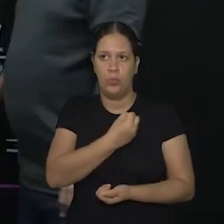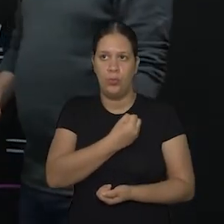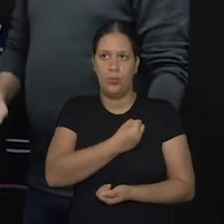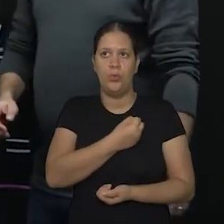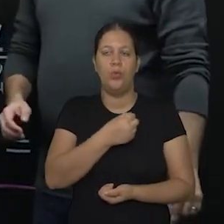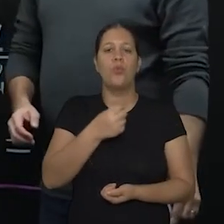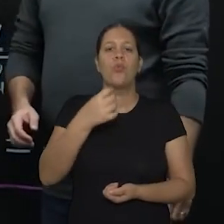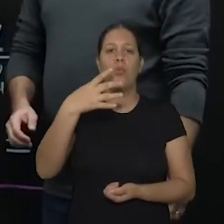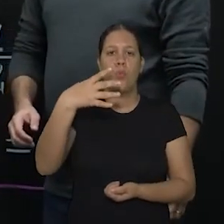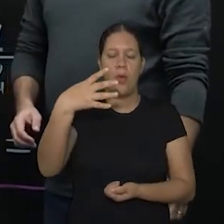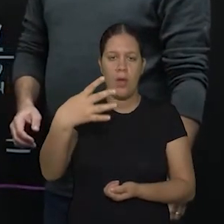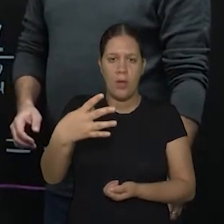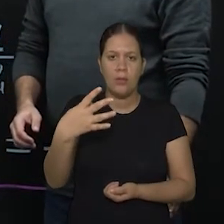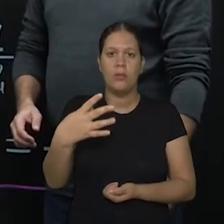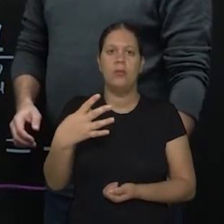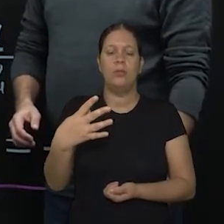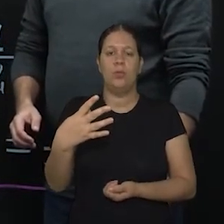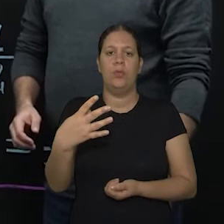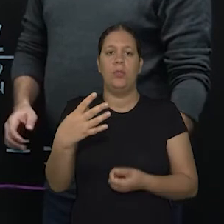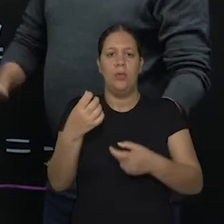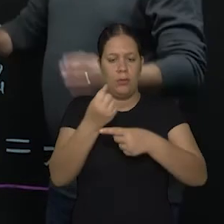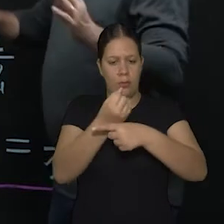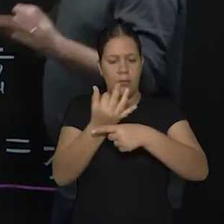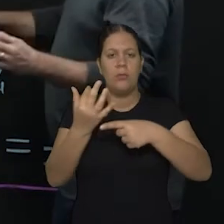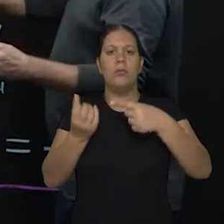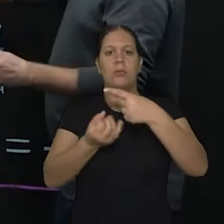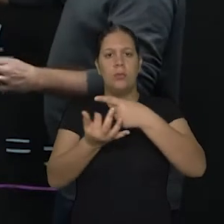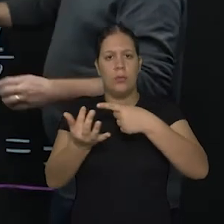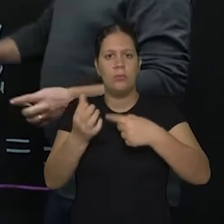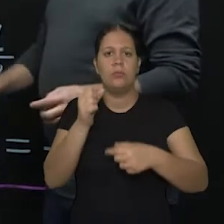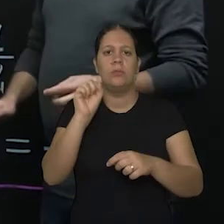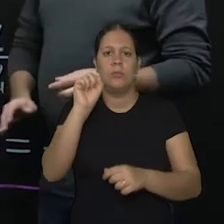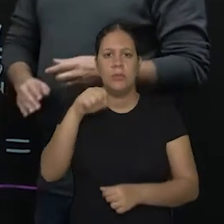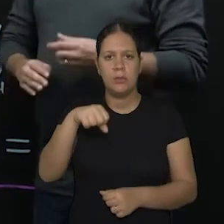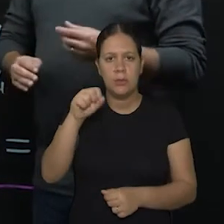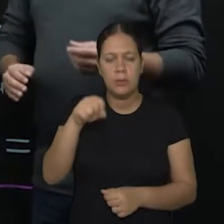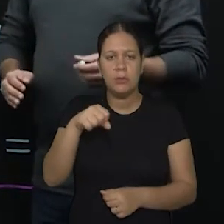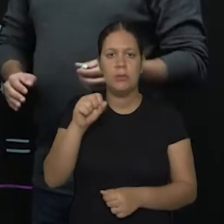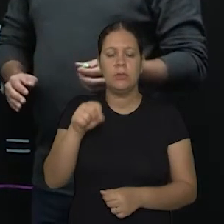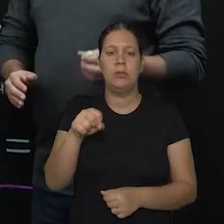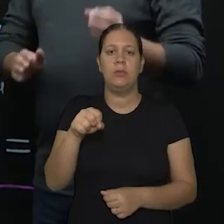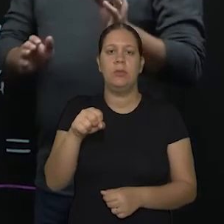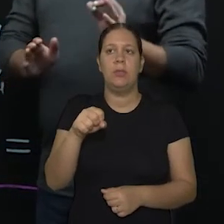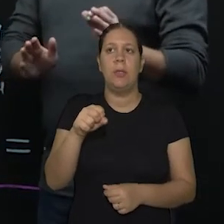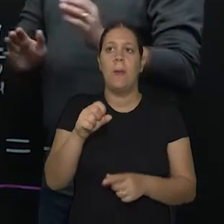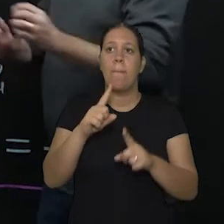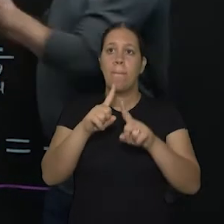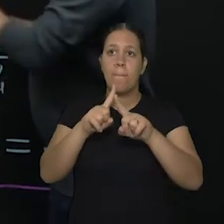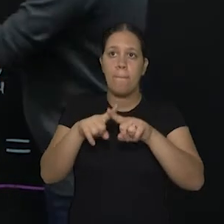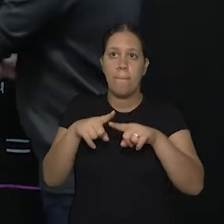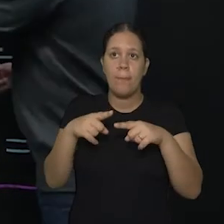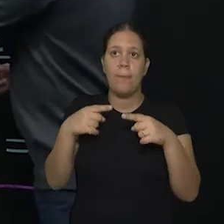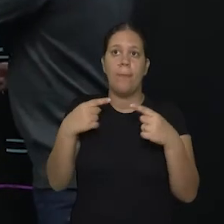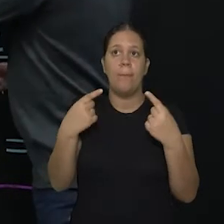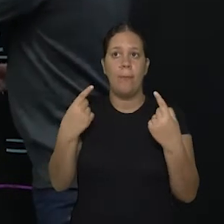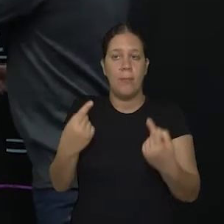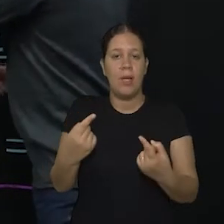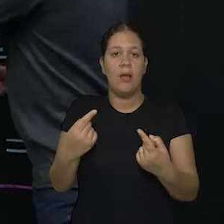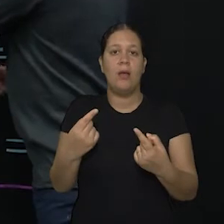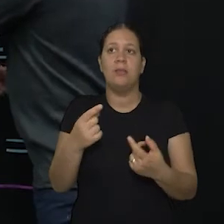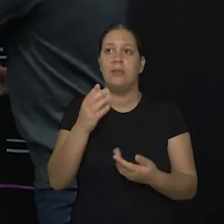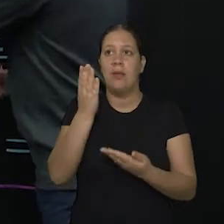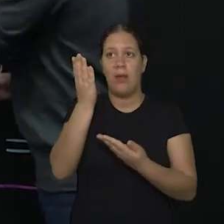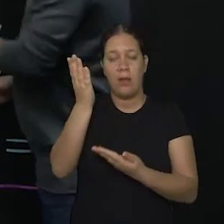4 é um número racional? Sim. Mas ele não está em forma de fração? Sim. Ele não está em